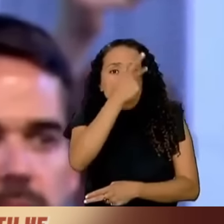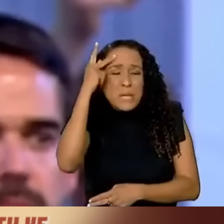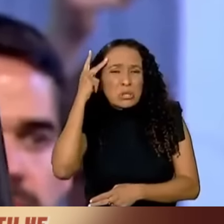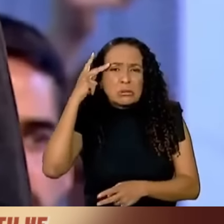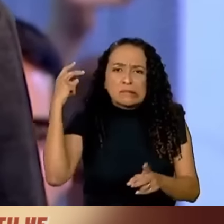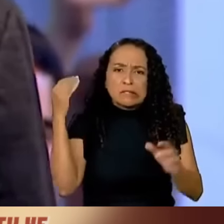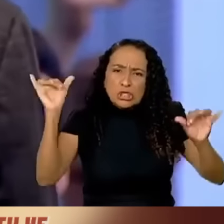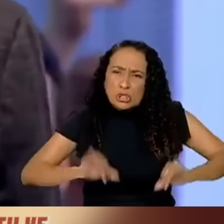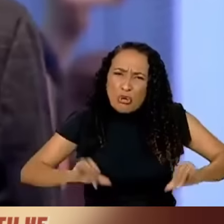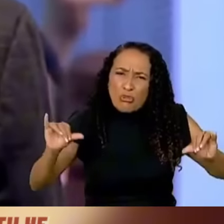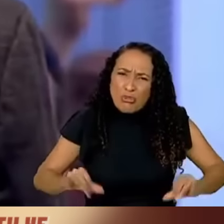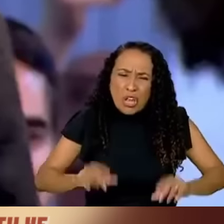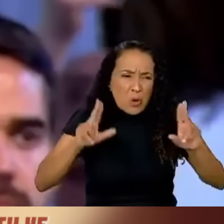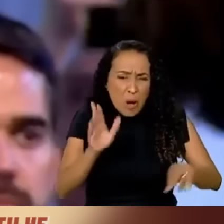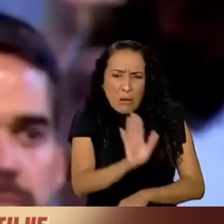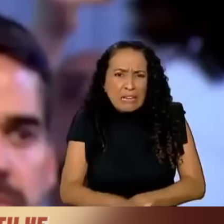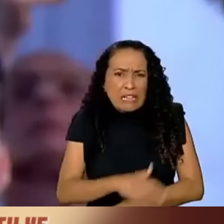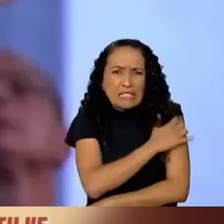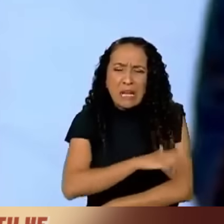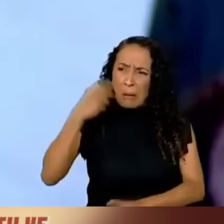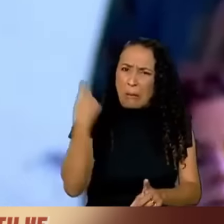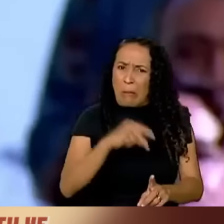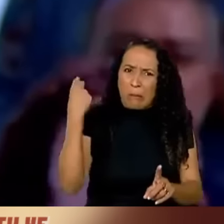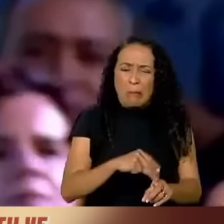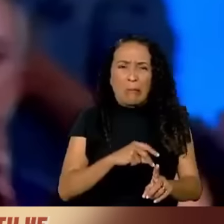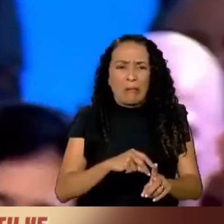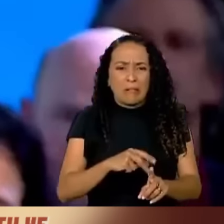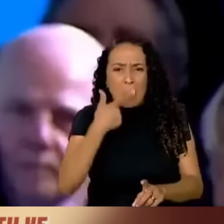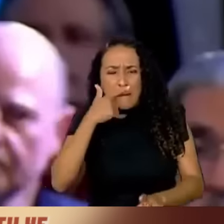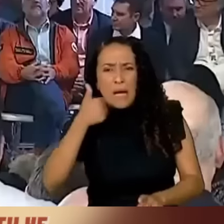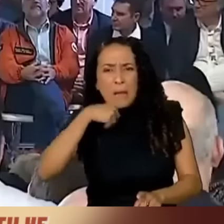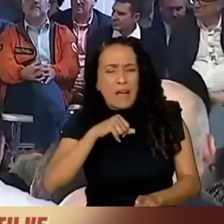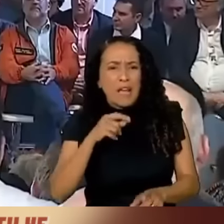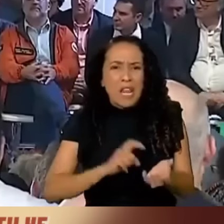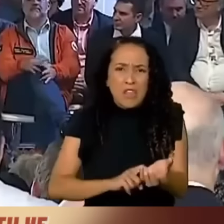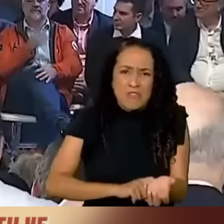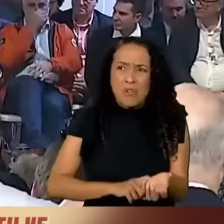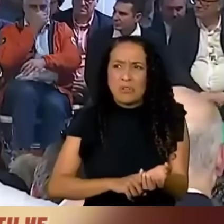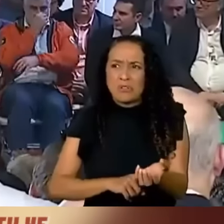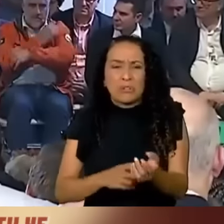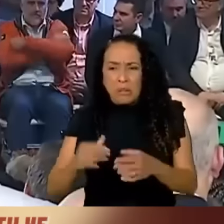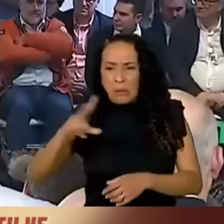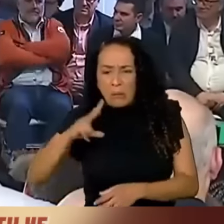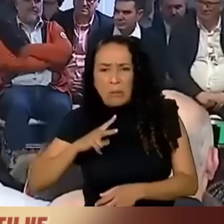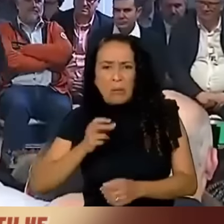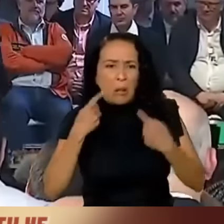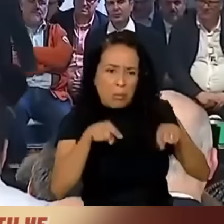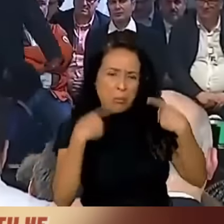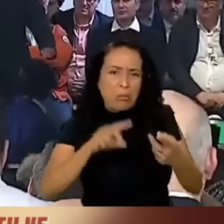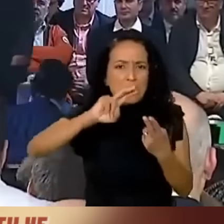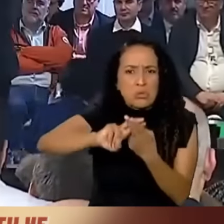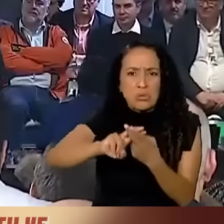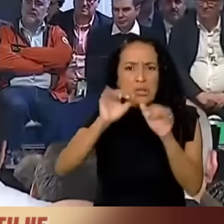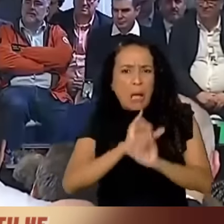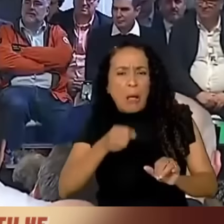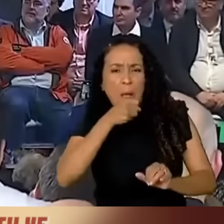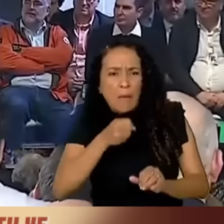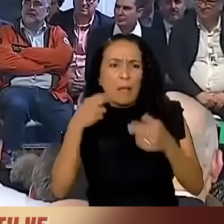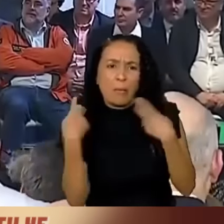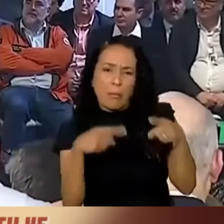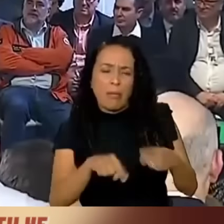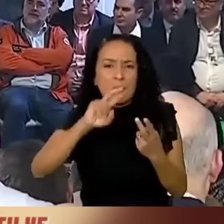apanhar tanto, parecia uma criança, sabe, apanhando, os pais nervosos, a iniciativa privada criticava o SUS, a imprensa criticava o SUS, o SUS